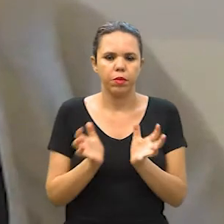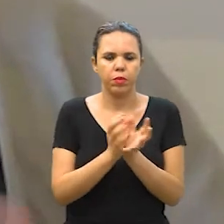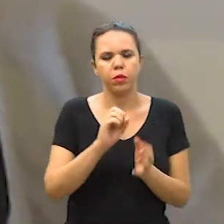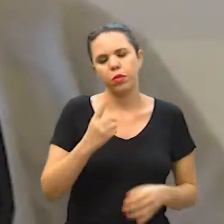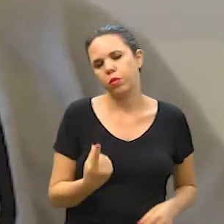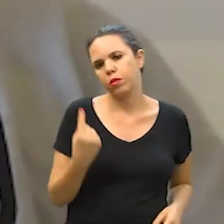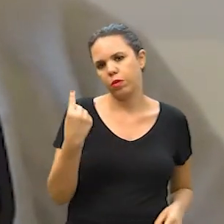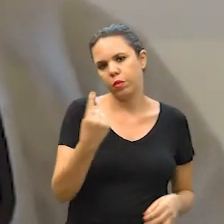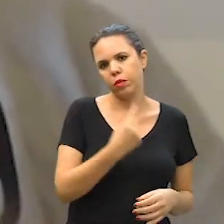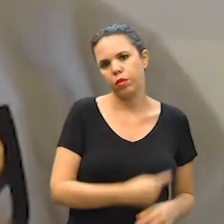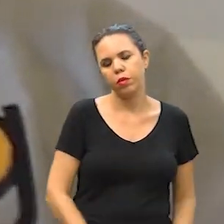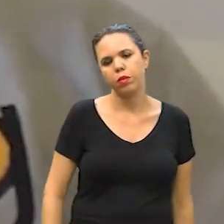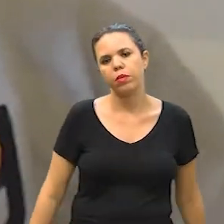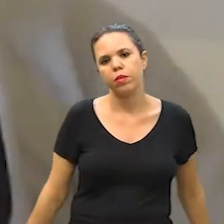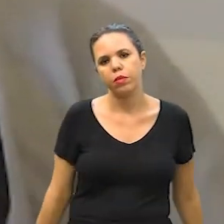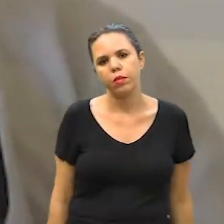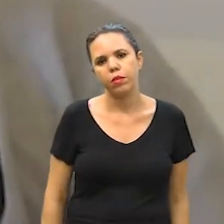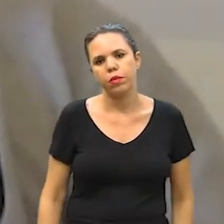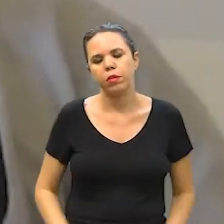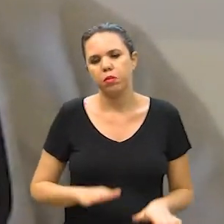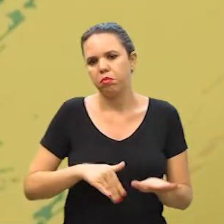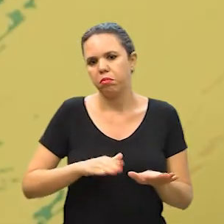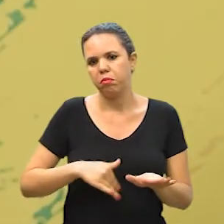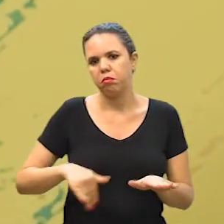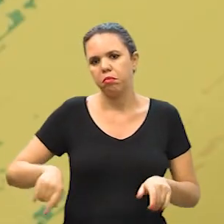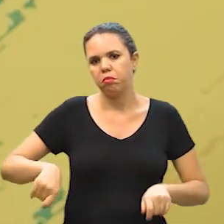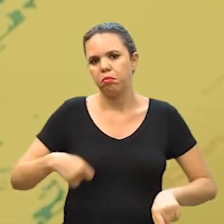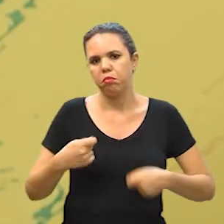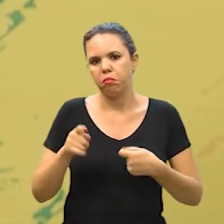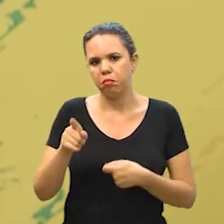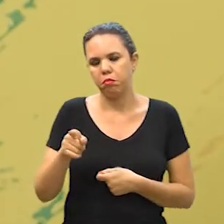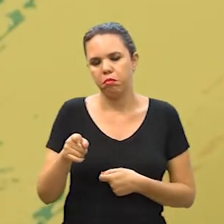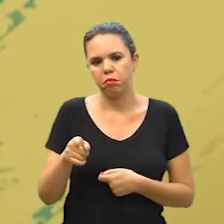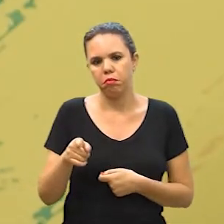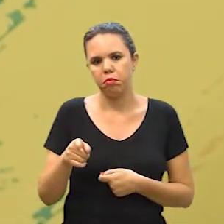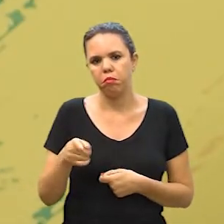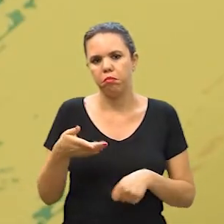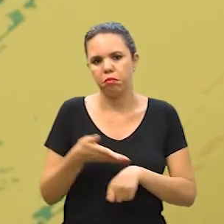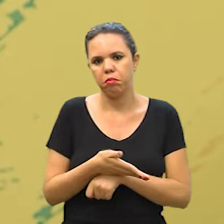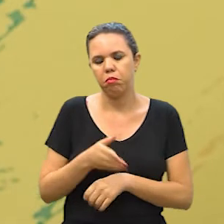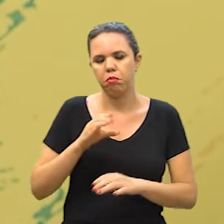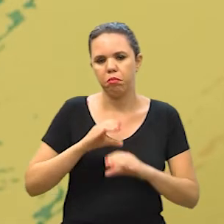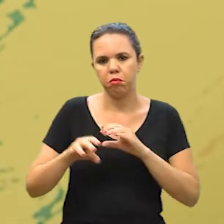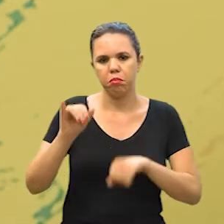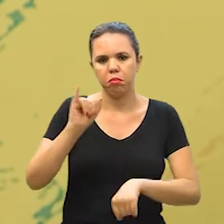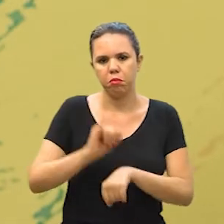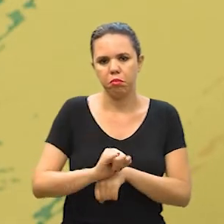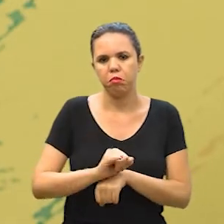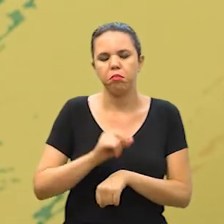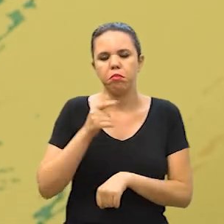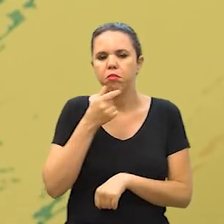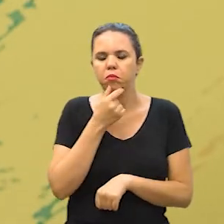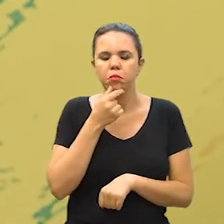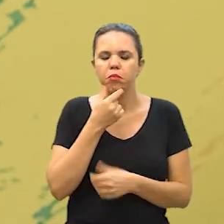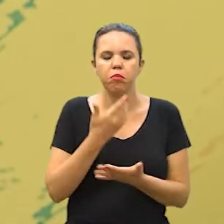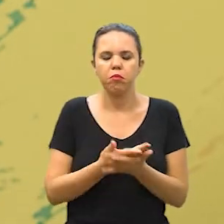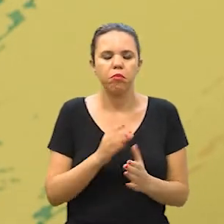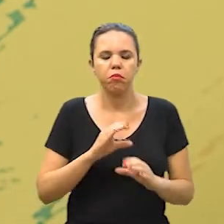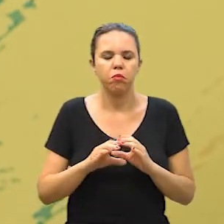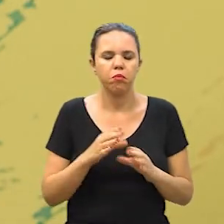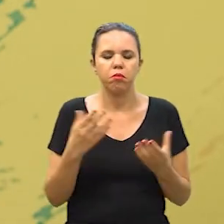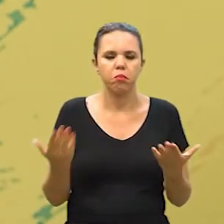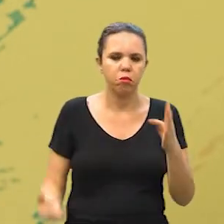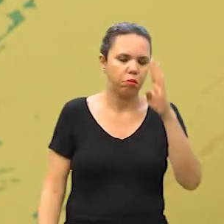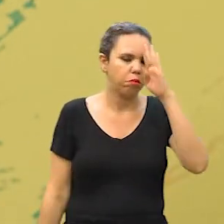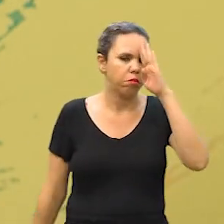coletivo, ou tênis ou natação. Você que está super envolvido com intercâmbio e tudo mais, ô Mário, qual